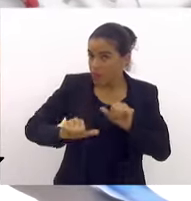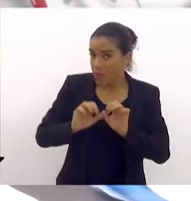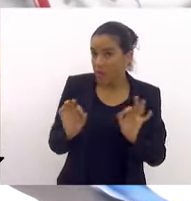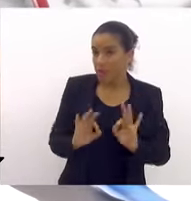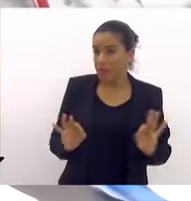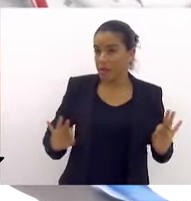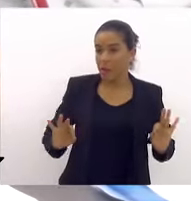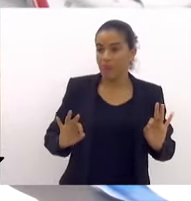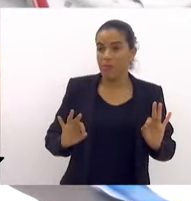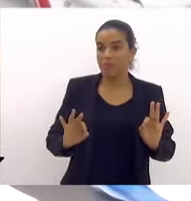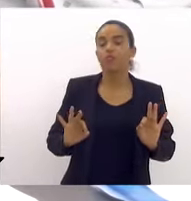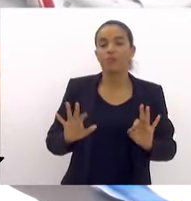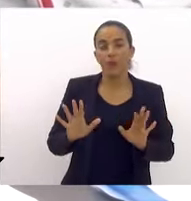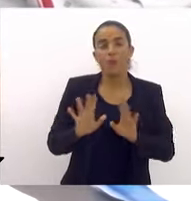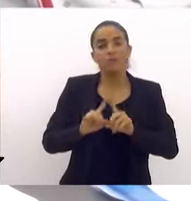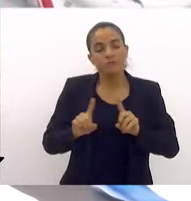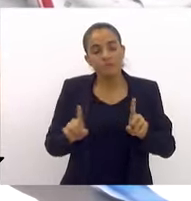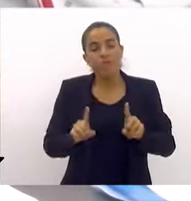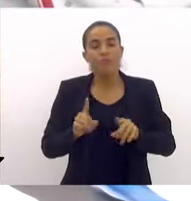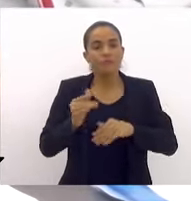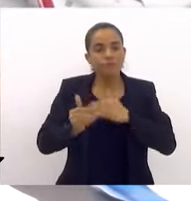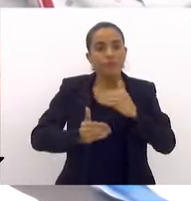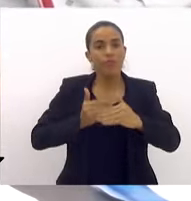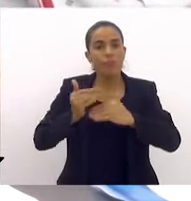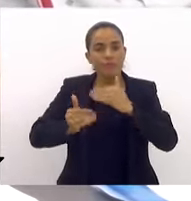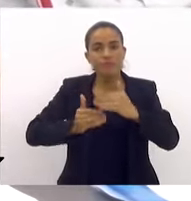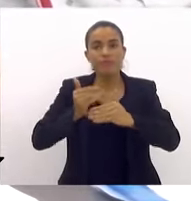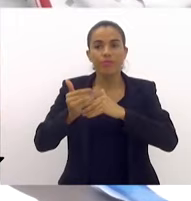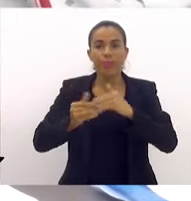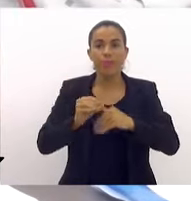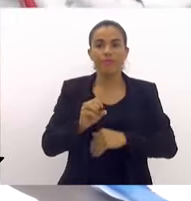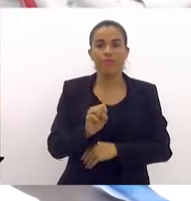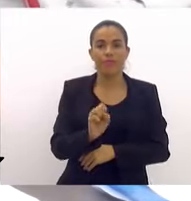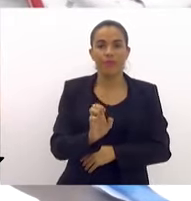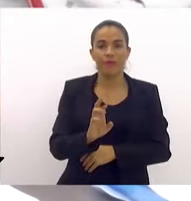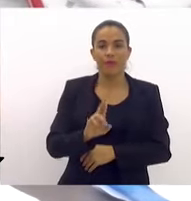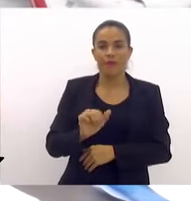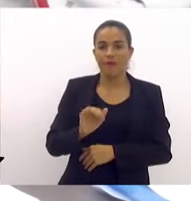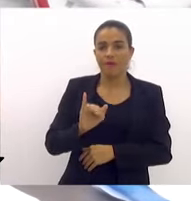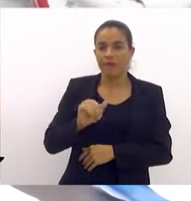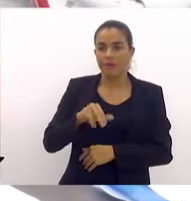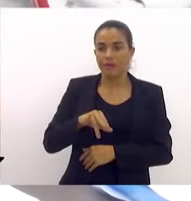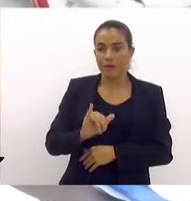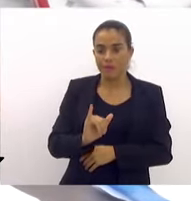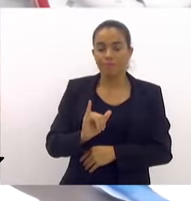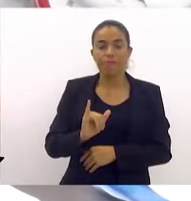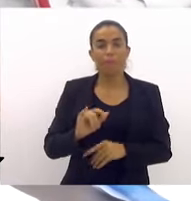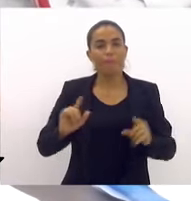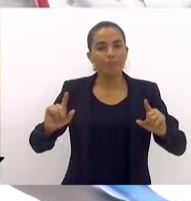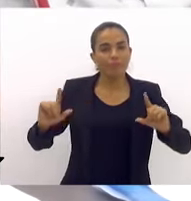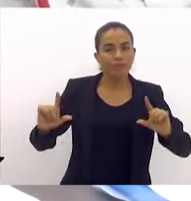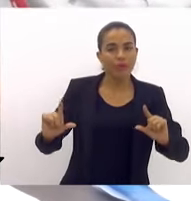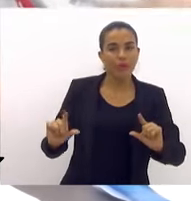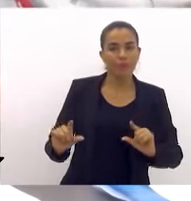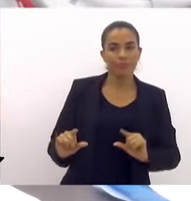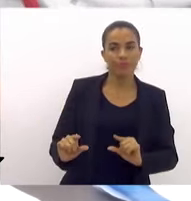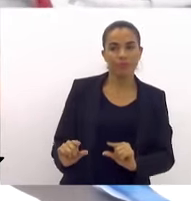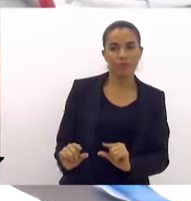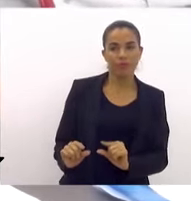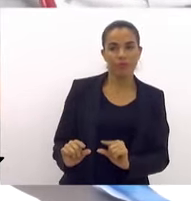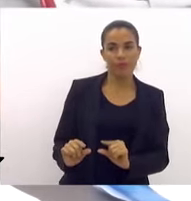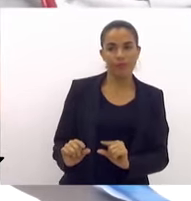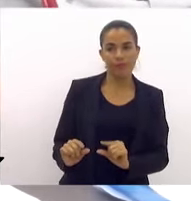esses procedimentos iam fazendo com que ela fosse, Serafine, cada vez ficando mais minguada,